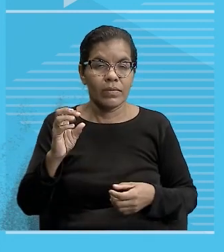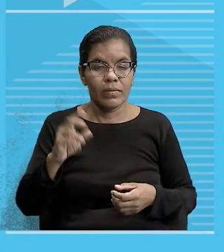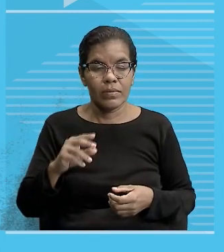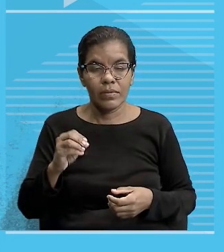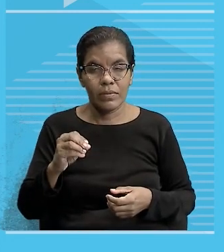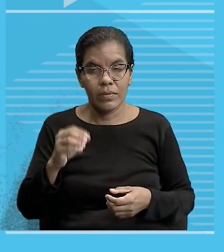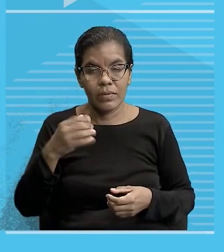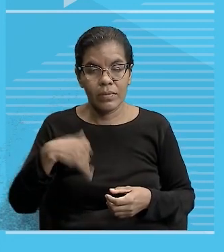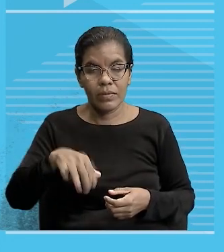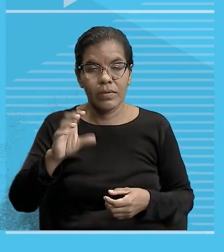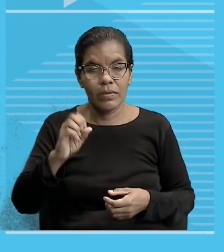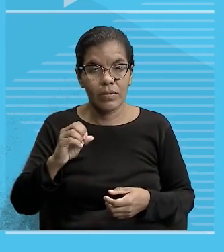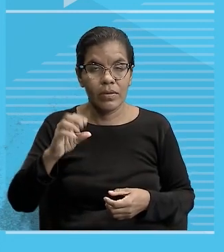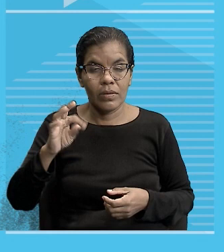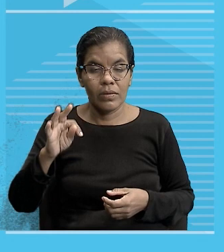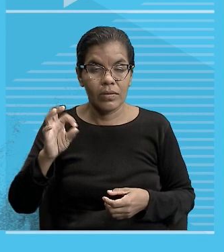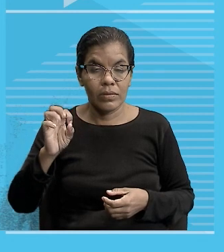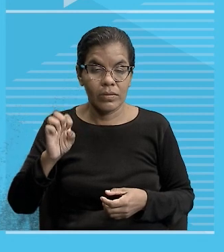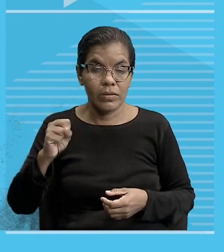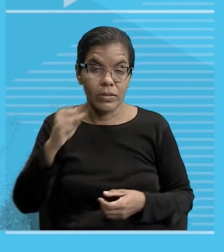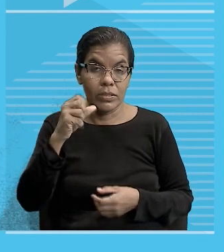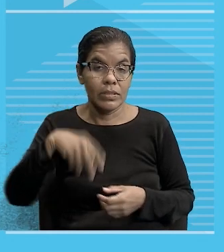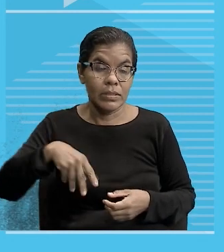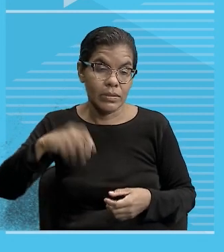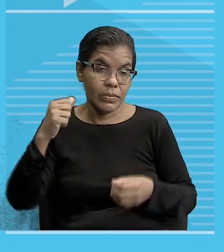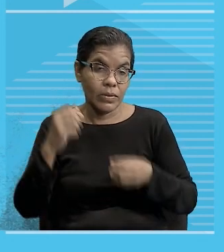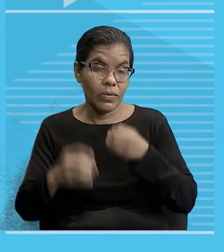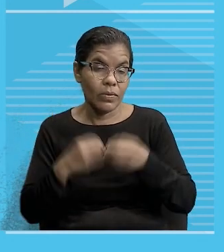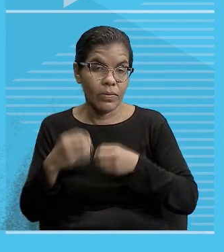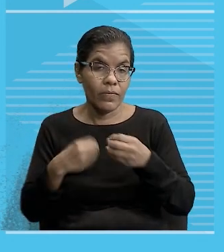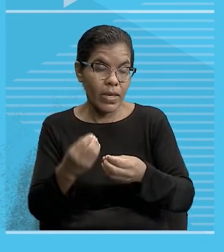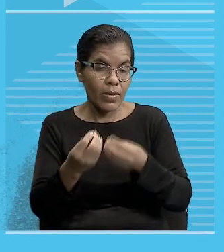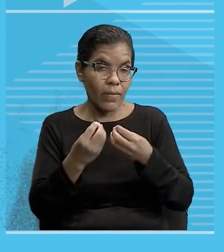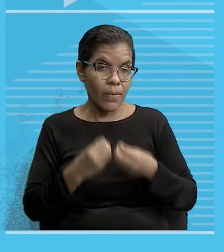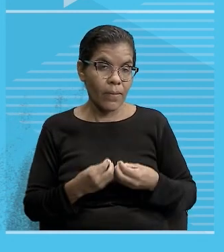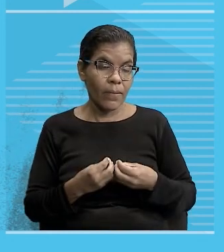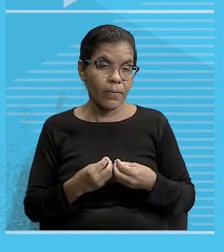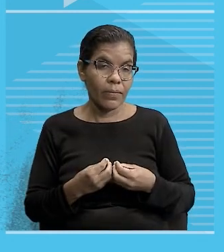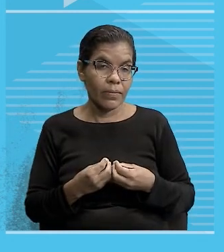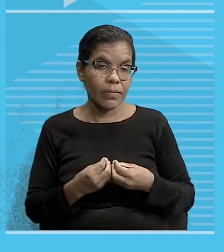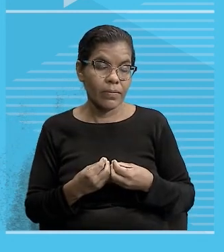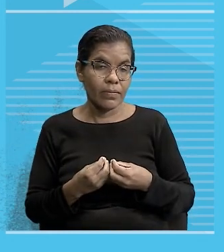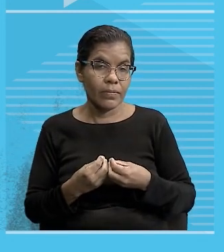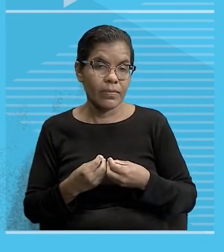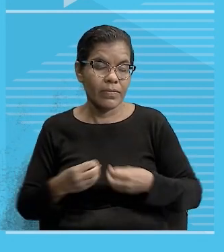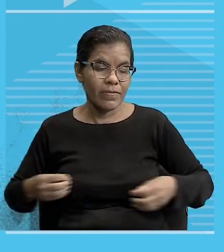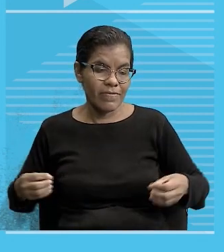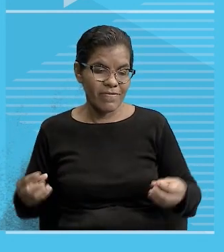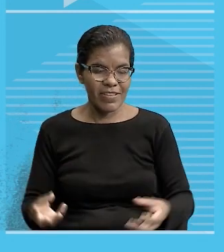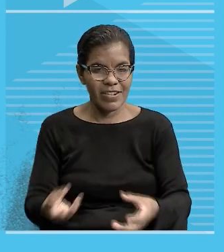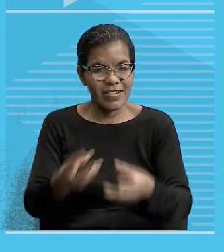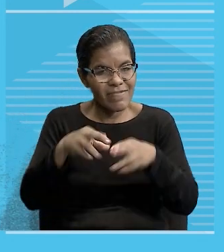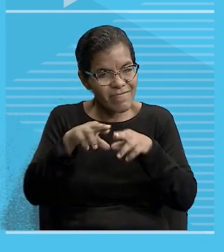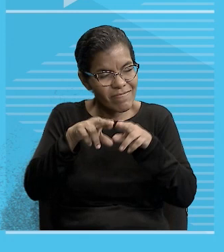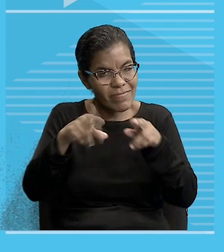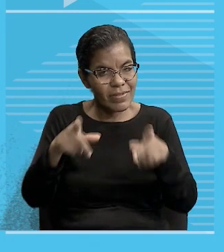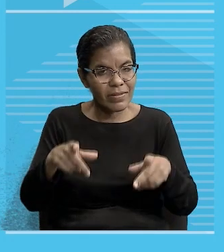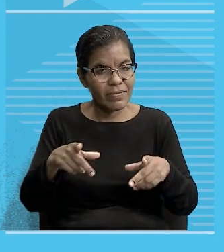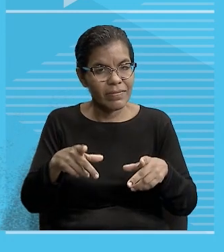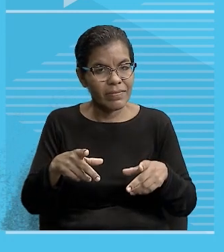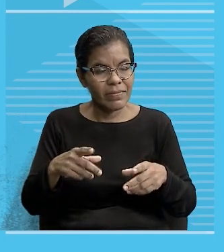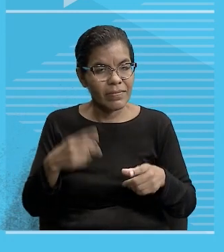concorrente ao forte quando veio meus caros alunos quando veio ele veio com a diferenciação